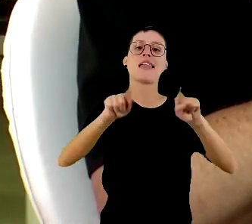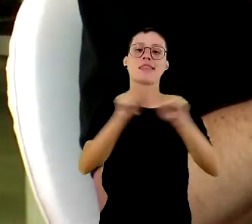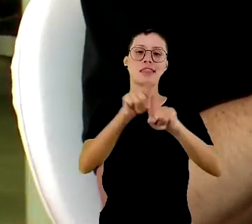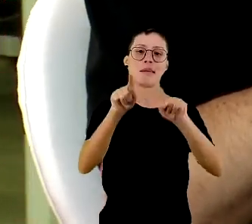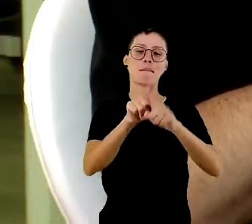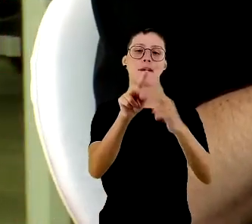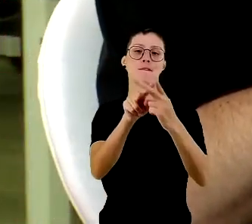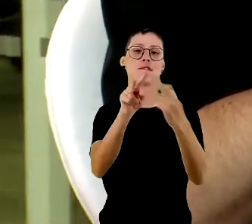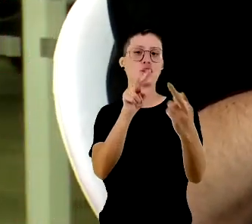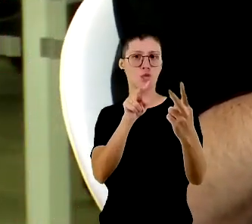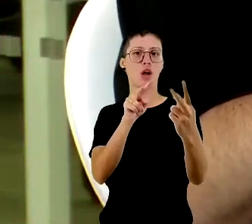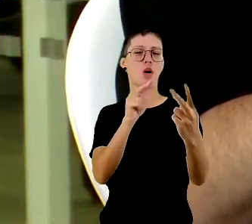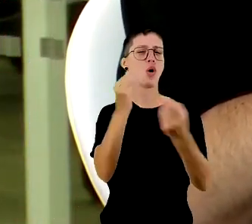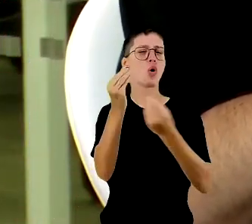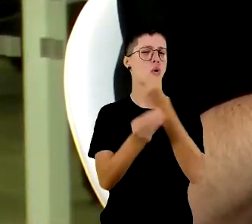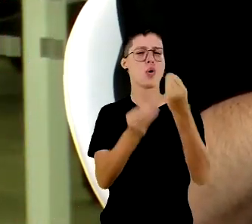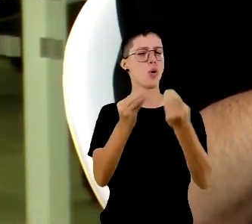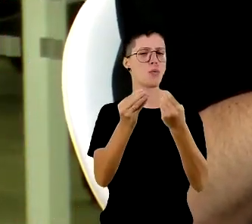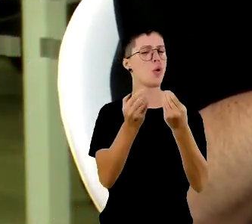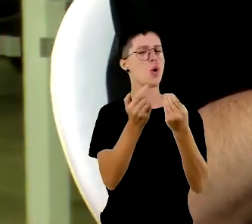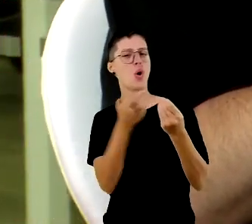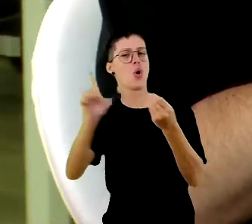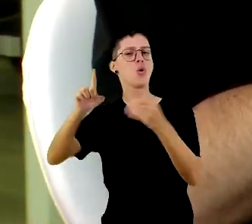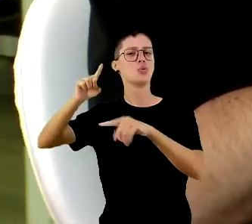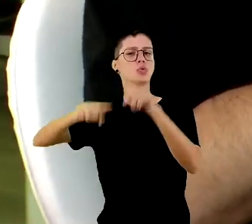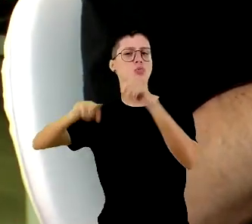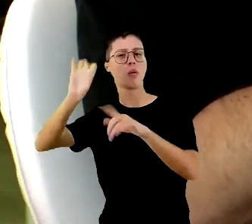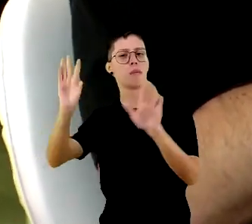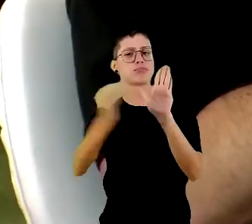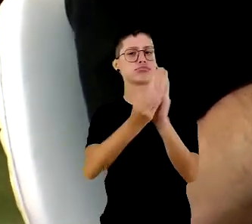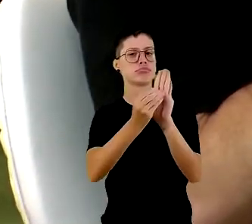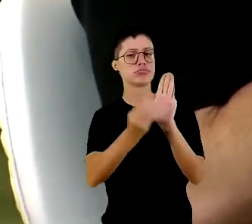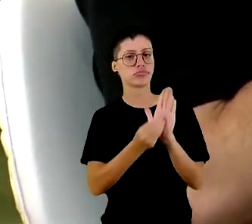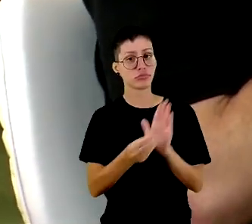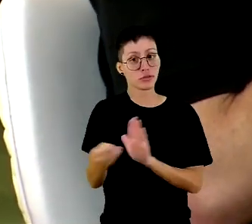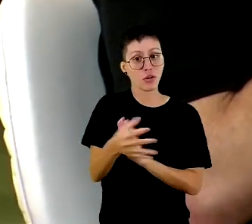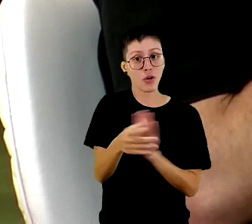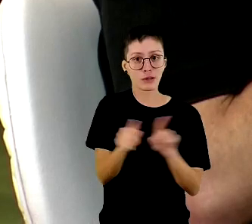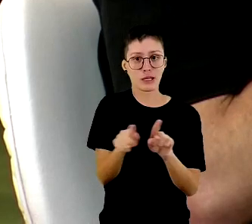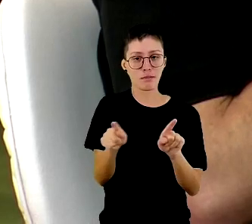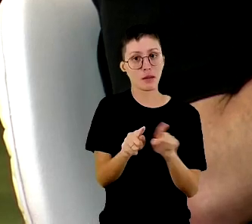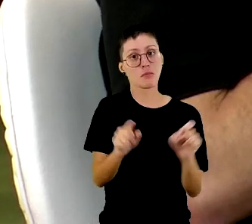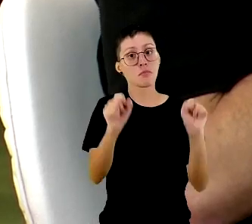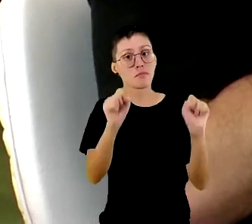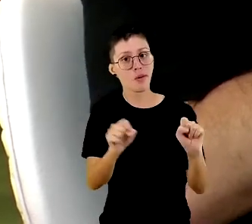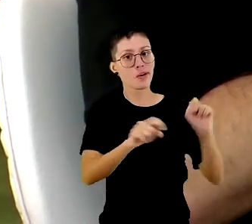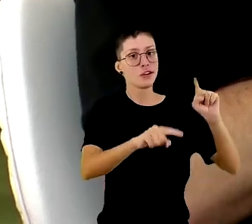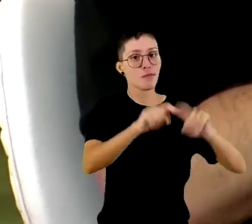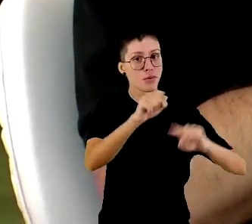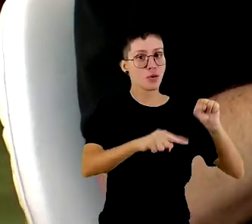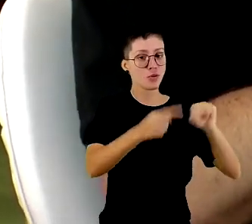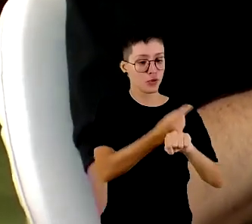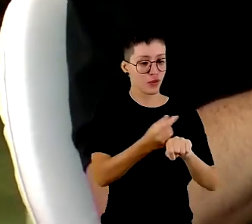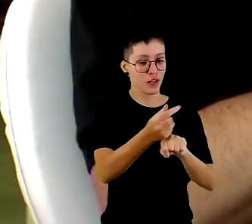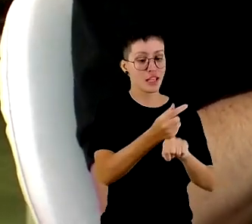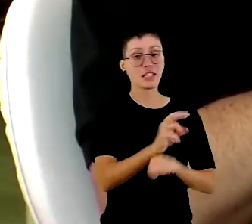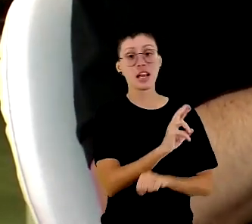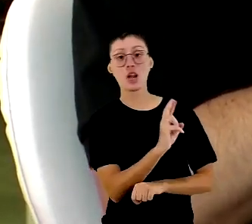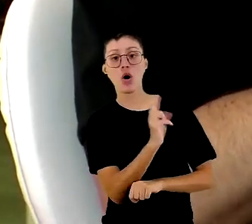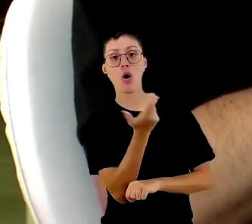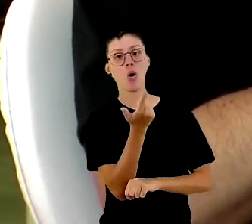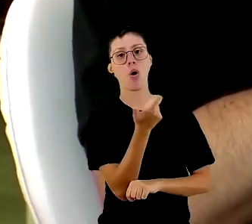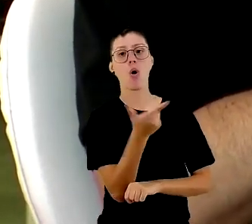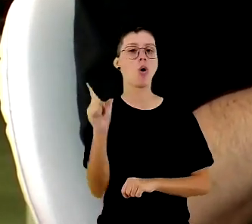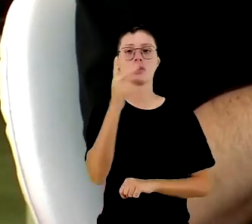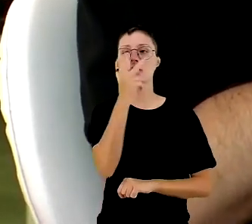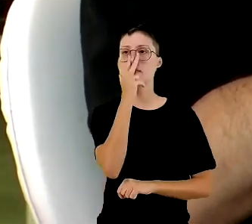a gente encaixa outros produtos dentro desse ecossistema, né? Seja através de produtos financeiros ou através de pontes